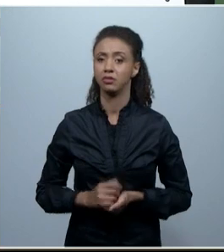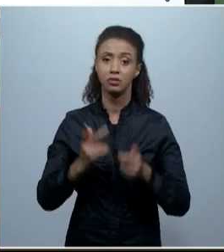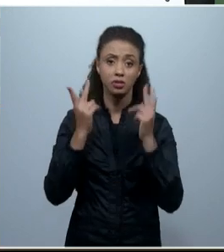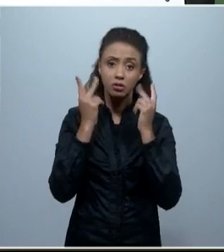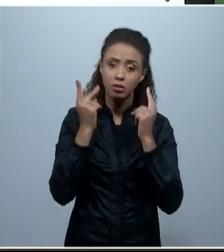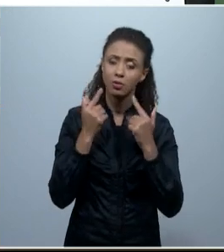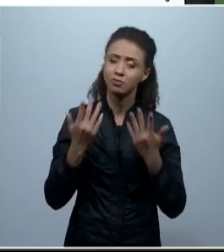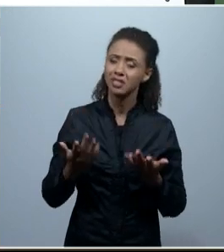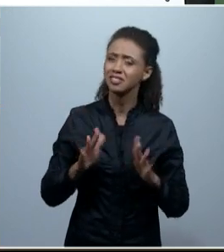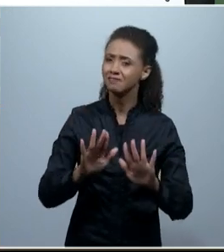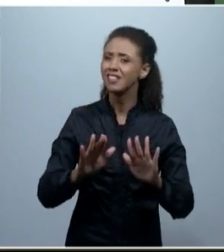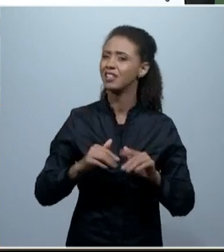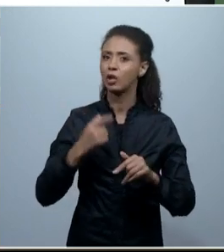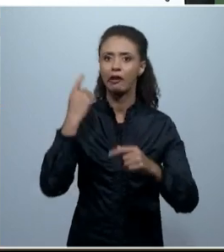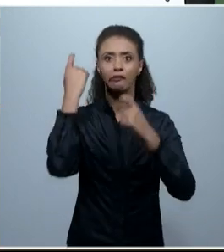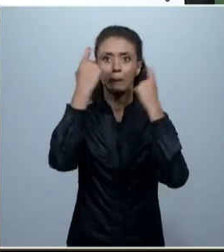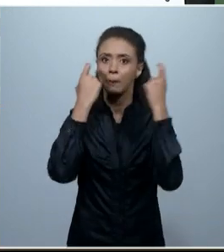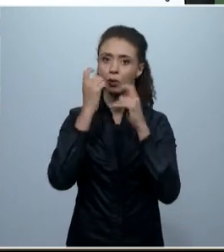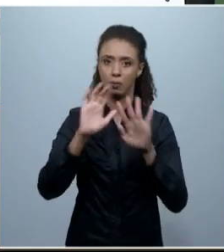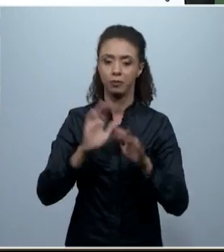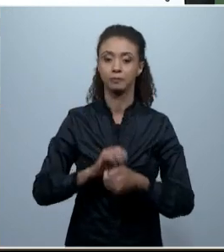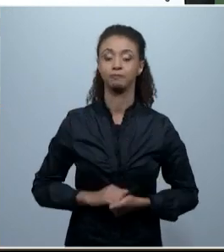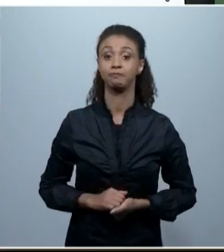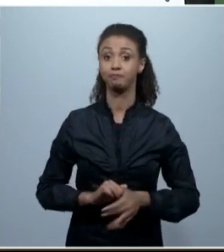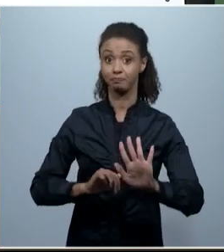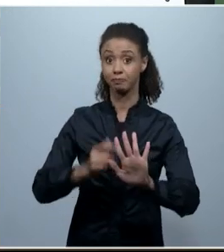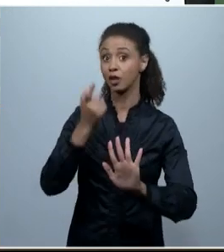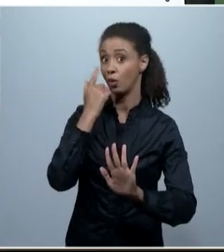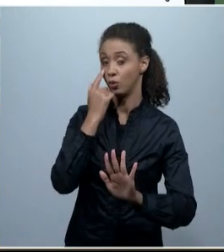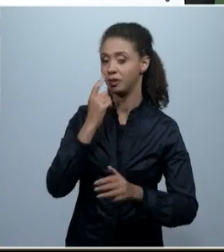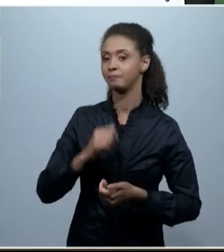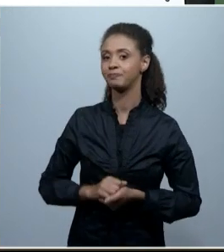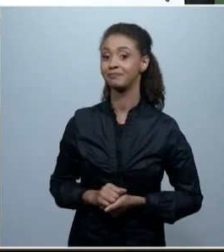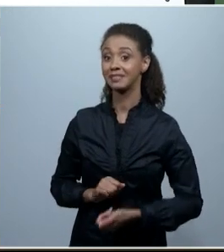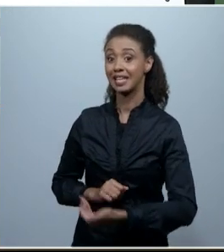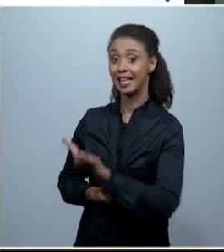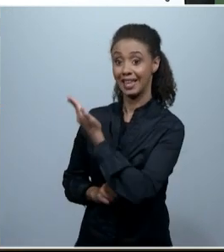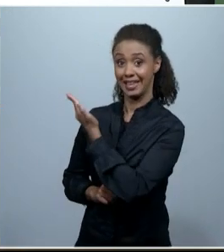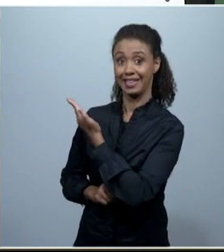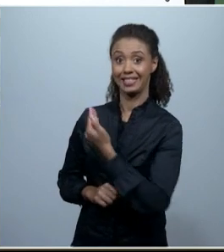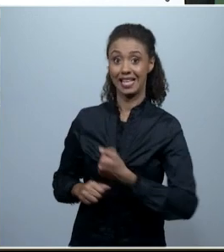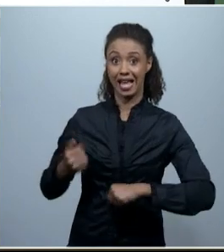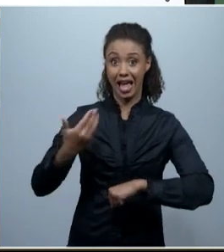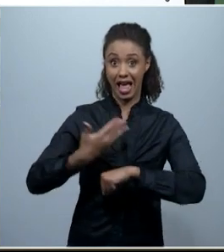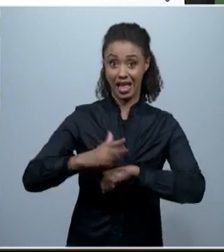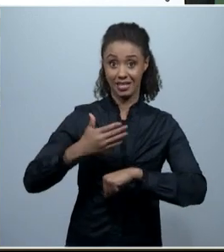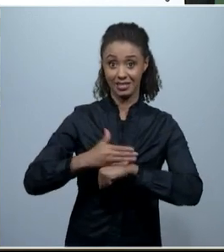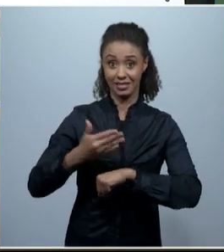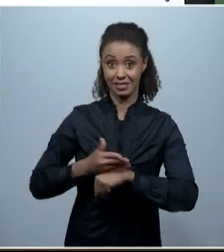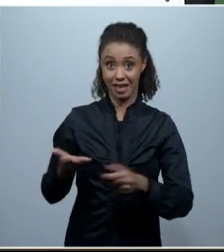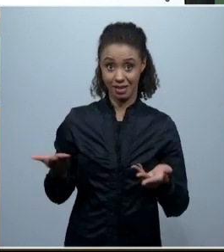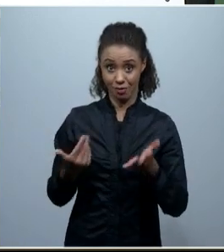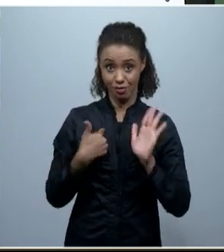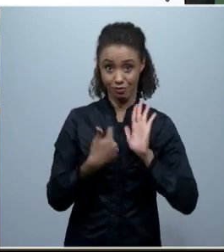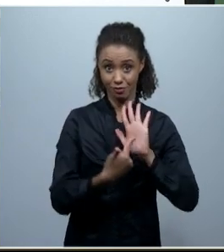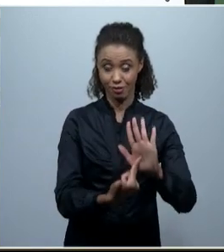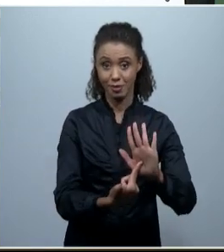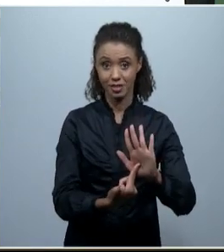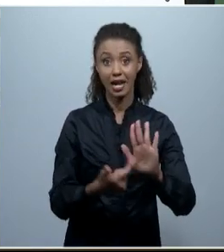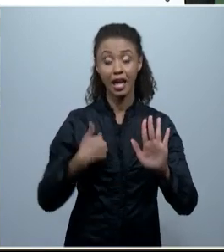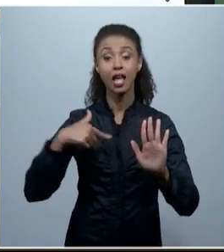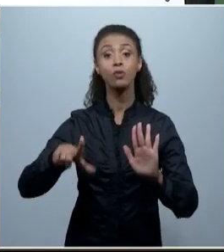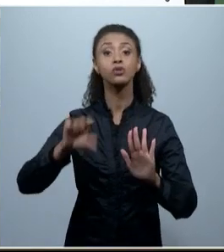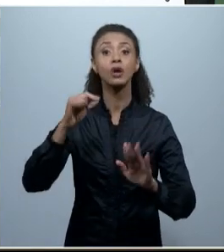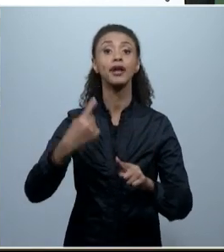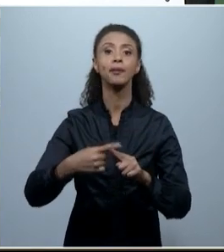não se preocupa tanto olha só eu eu escolhi estes exercícios que eu estou apresentando pra vocês aqui não porque eu